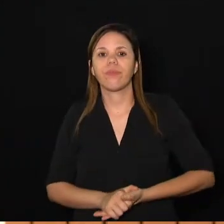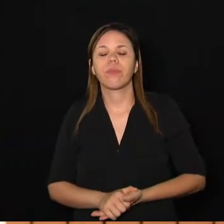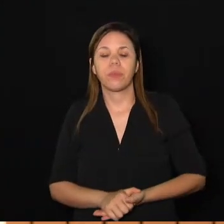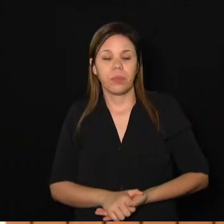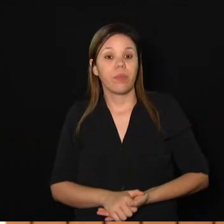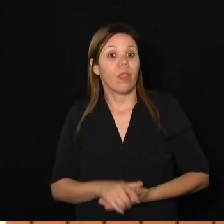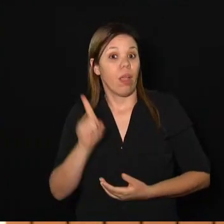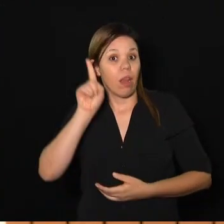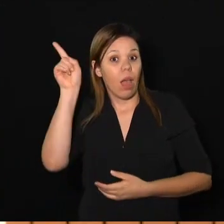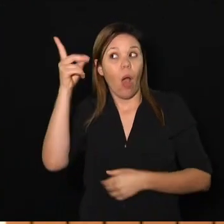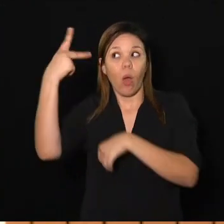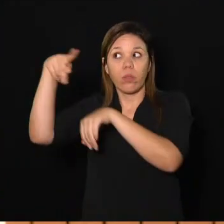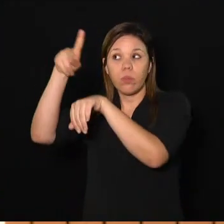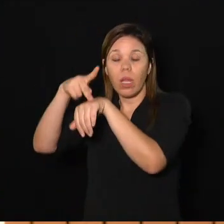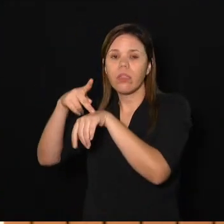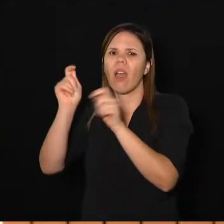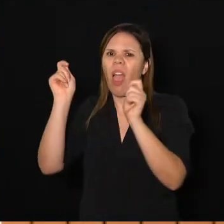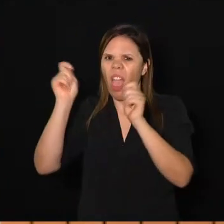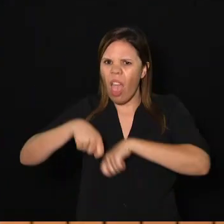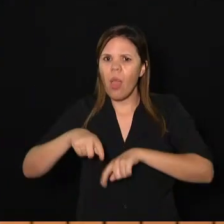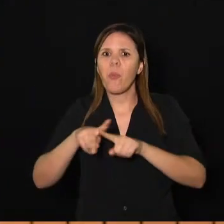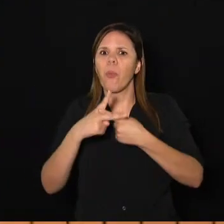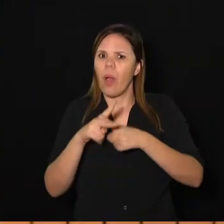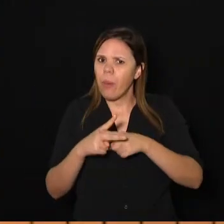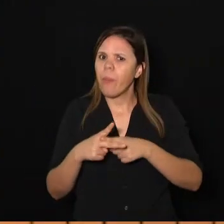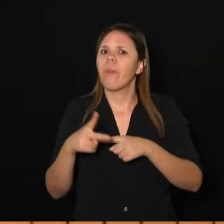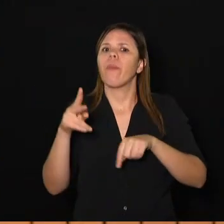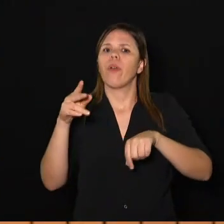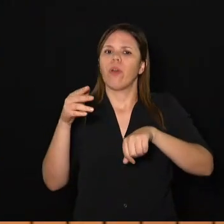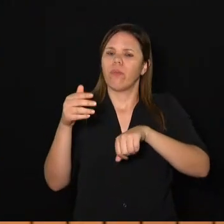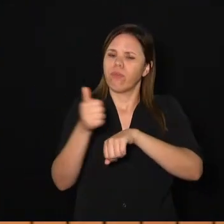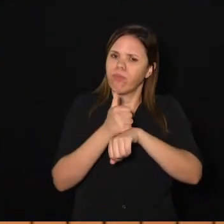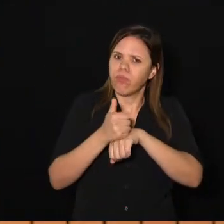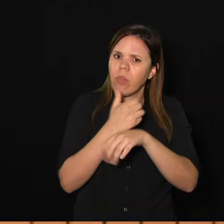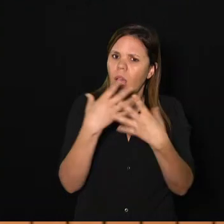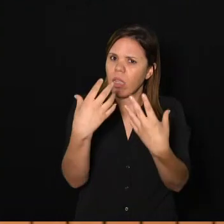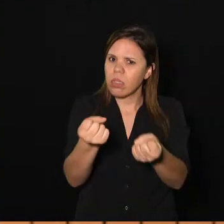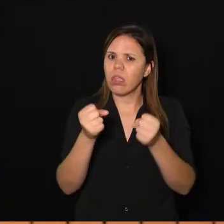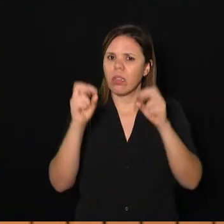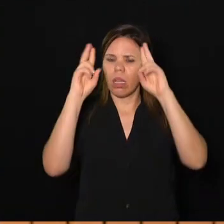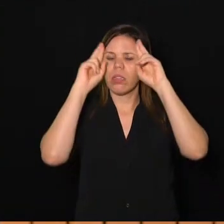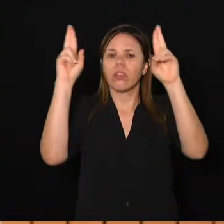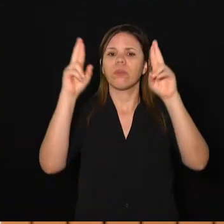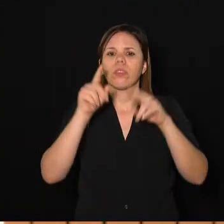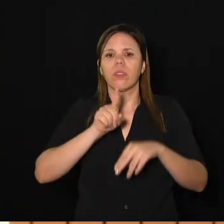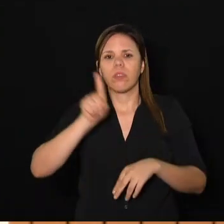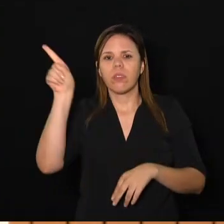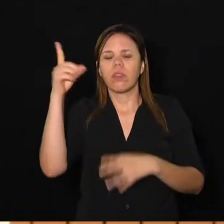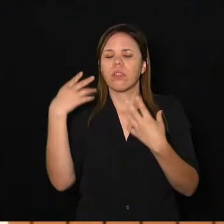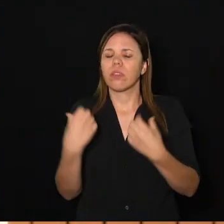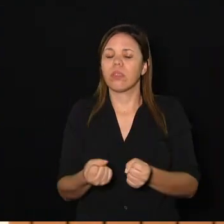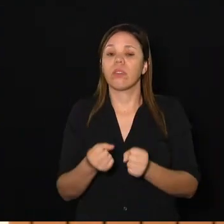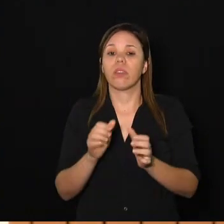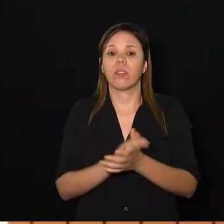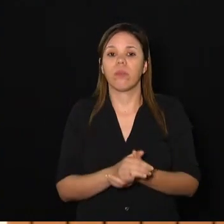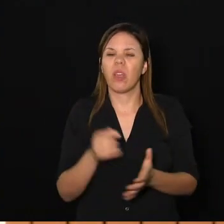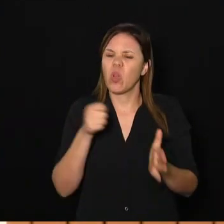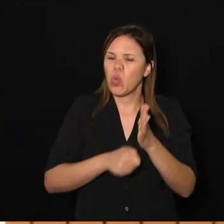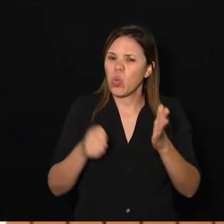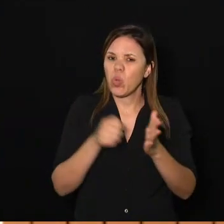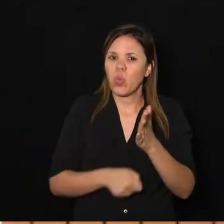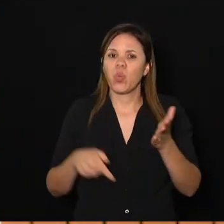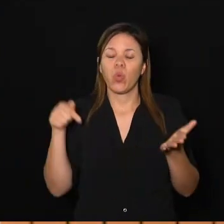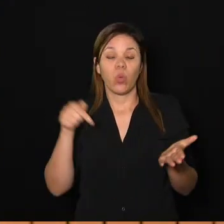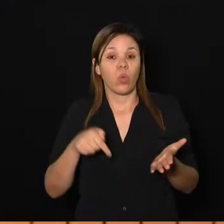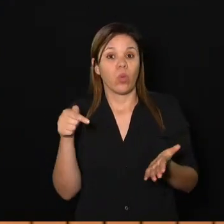que lá a optometria ela é regularizada ela é reconhecida e respeitada e é por isso que a gente luta aqui por essa